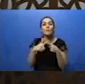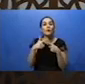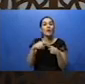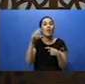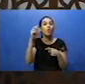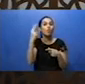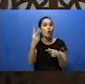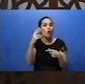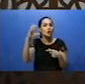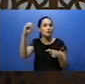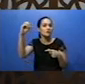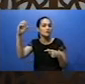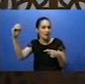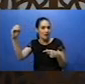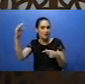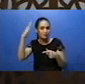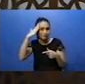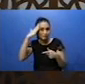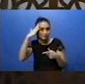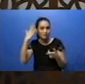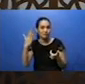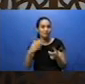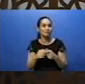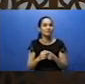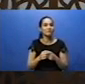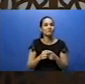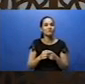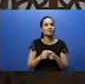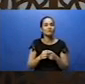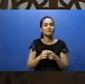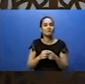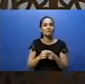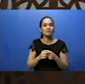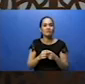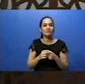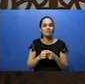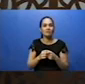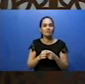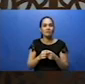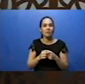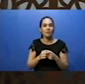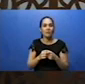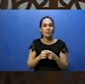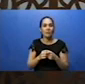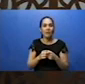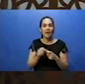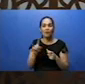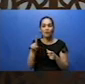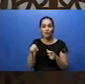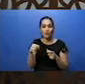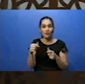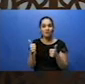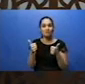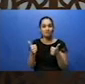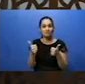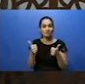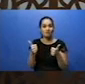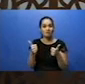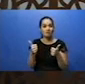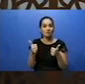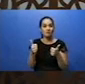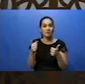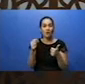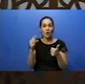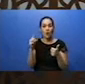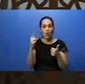zeros. Então, a vírgula está invisível aqui. Tá vendo? Apareceu. Aí eu vou andar